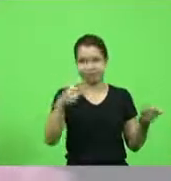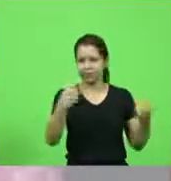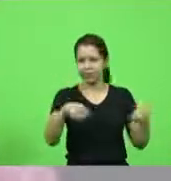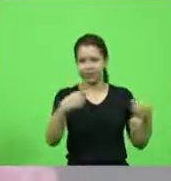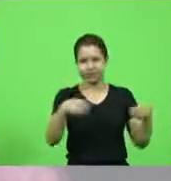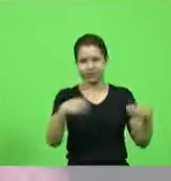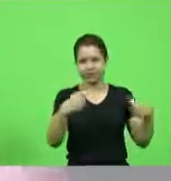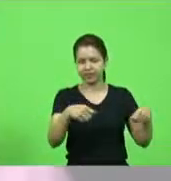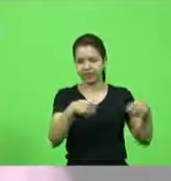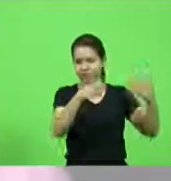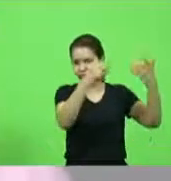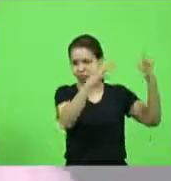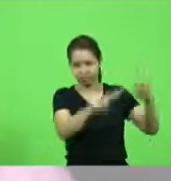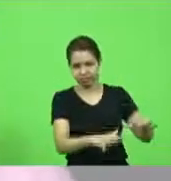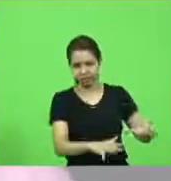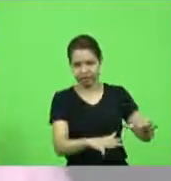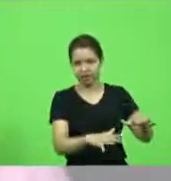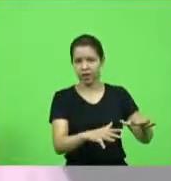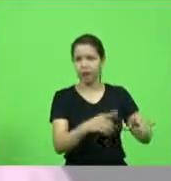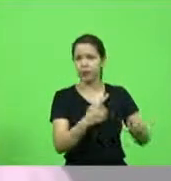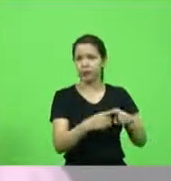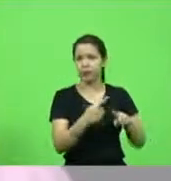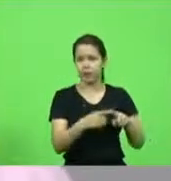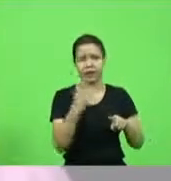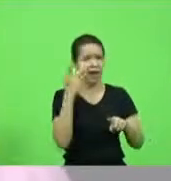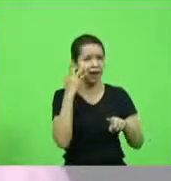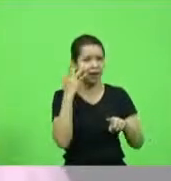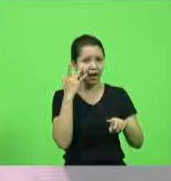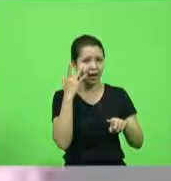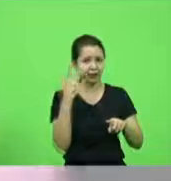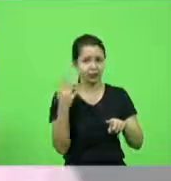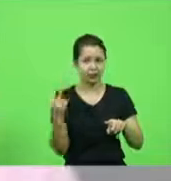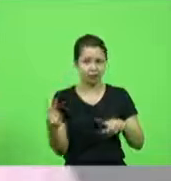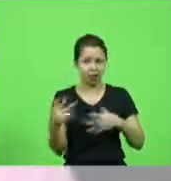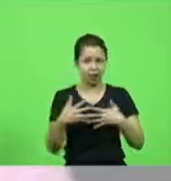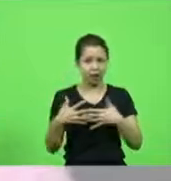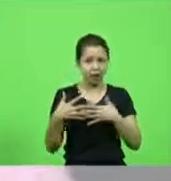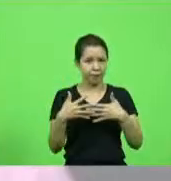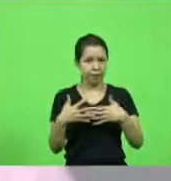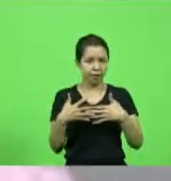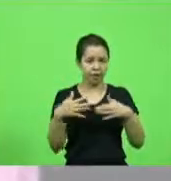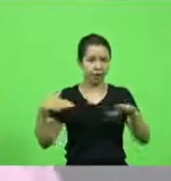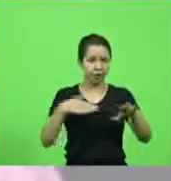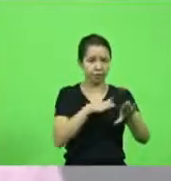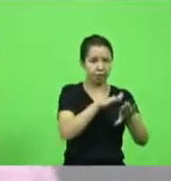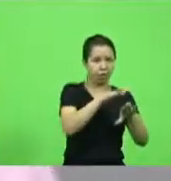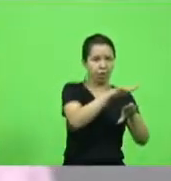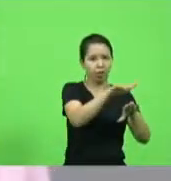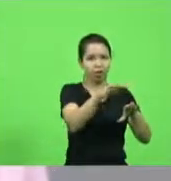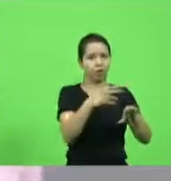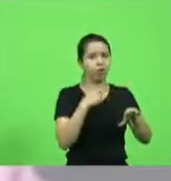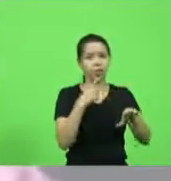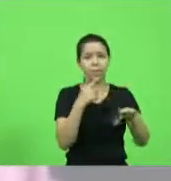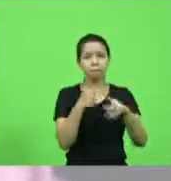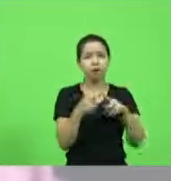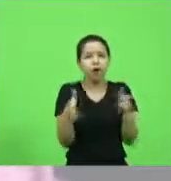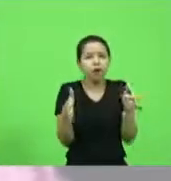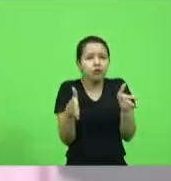dois caminhões não conseguem cruzar o viaduto ao mesmo tempo, que ele é muito estreito, inseguro,